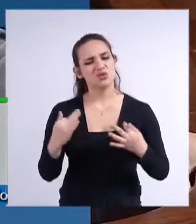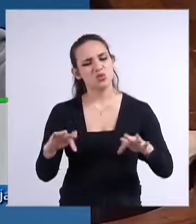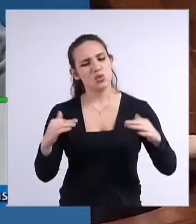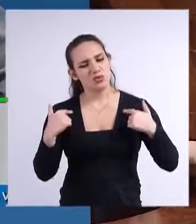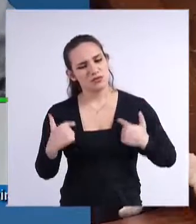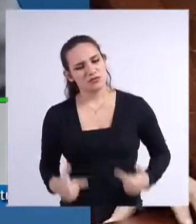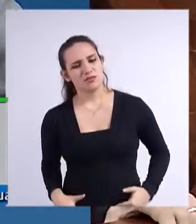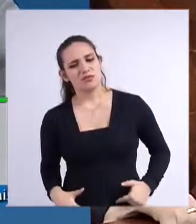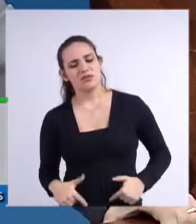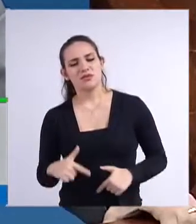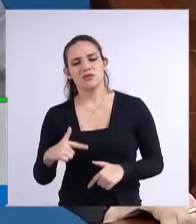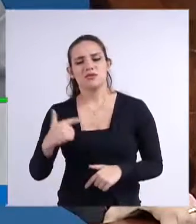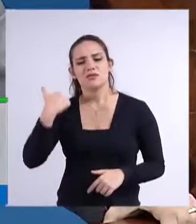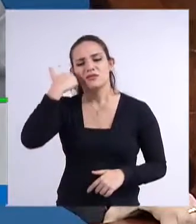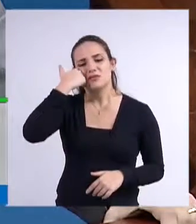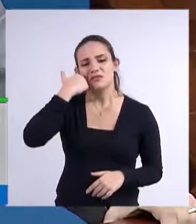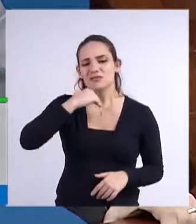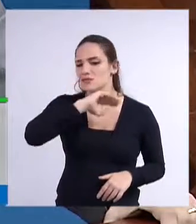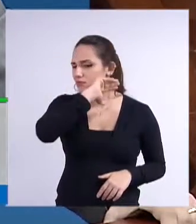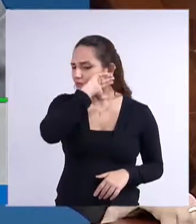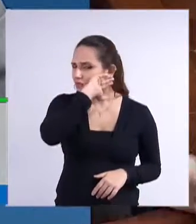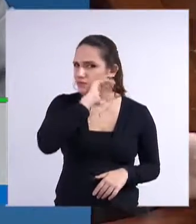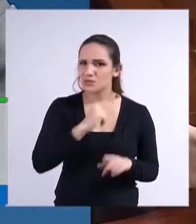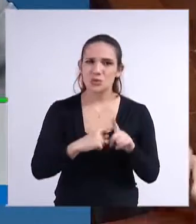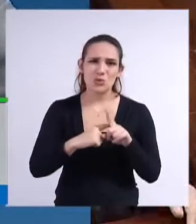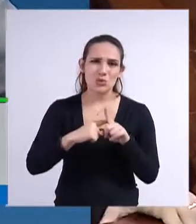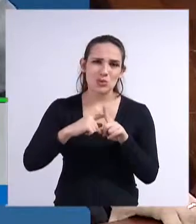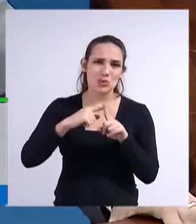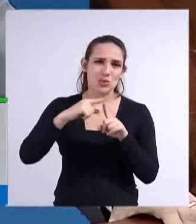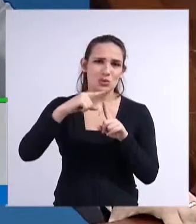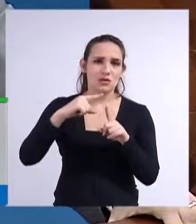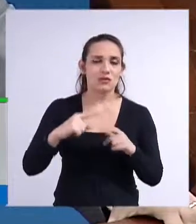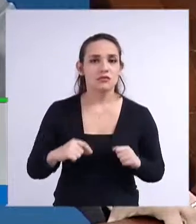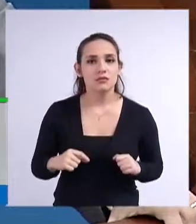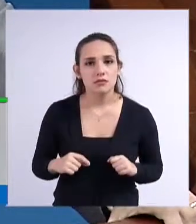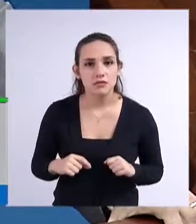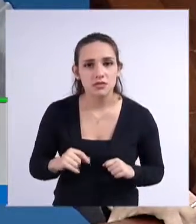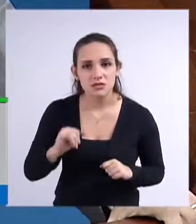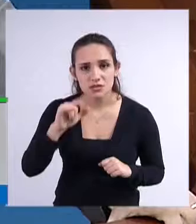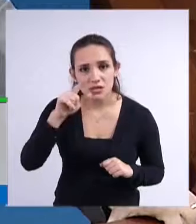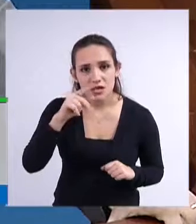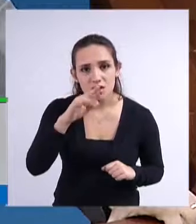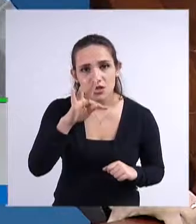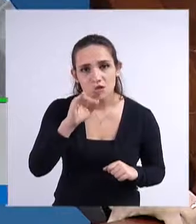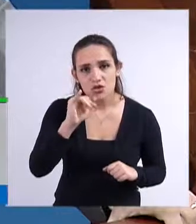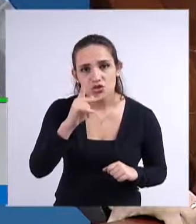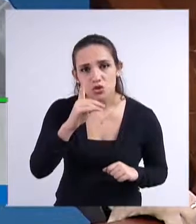corpo, febre. E se fosse a tipo 2?